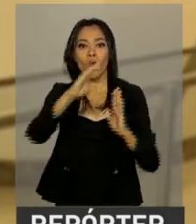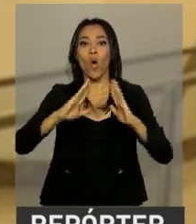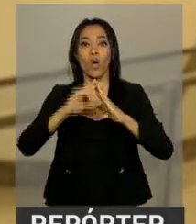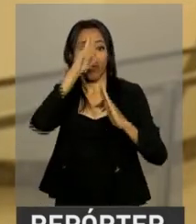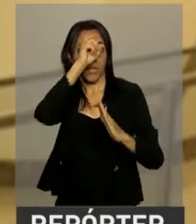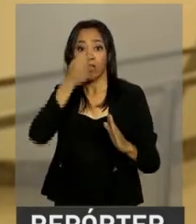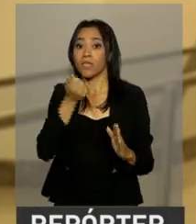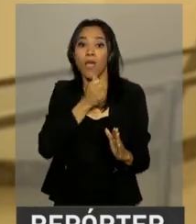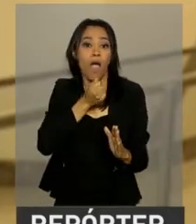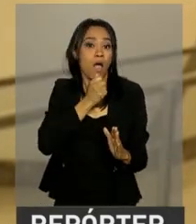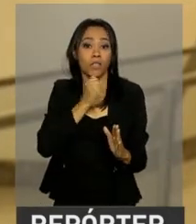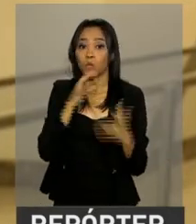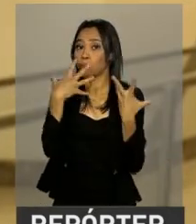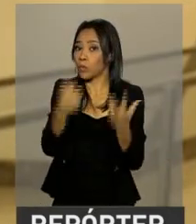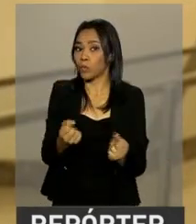foram contemplados nesta primeira etapa